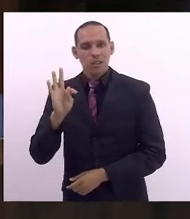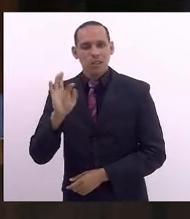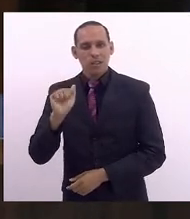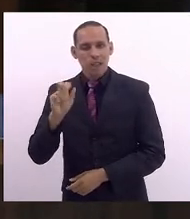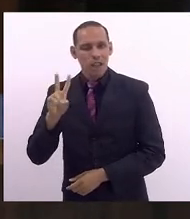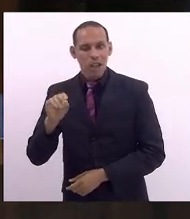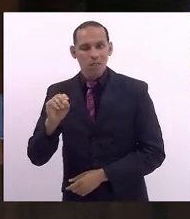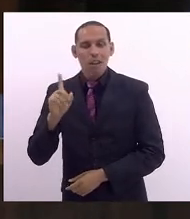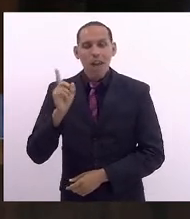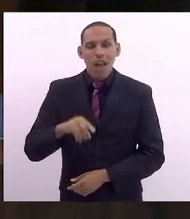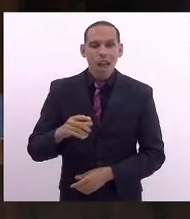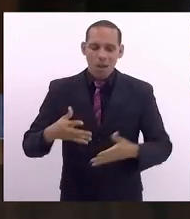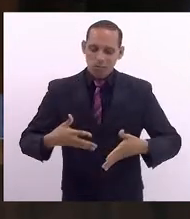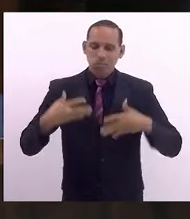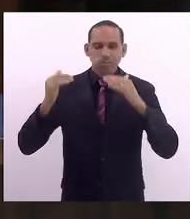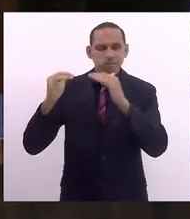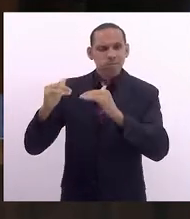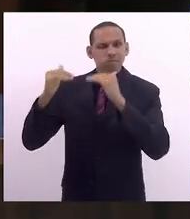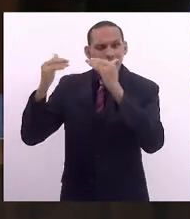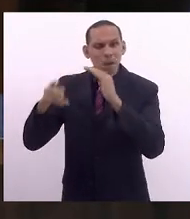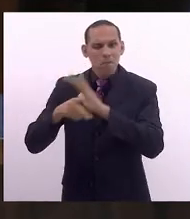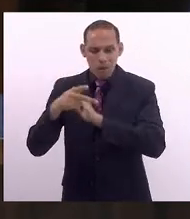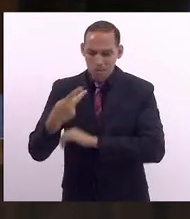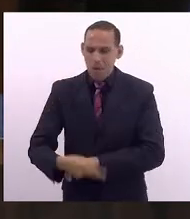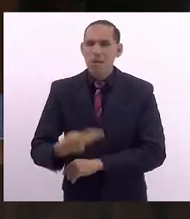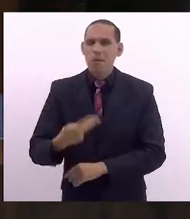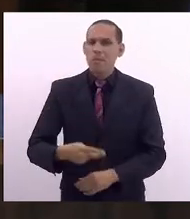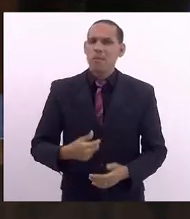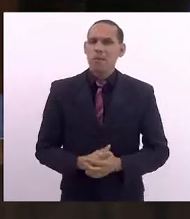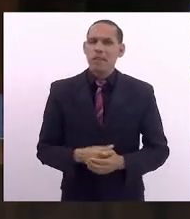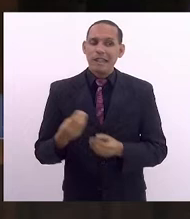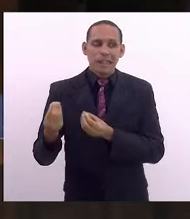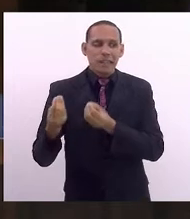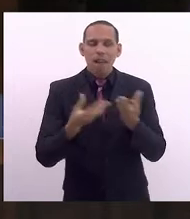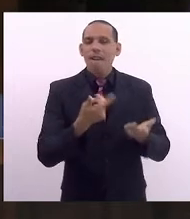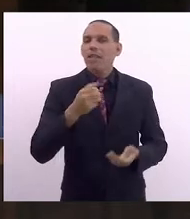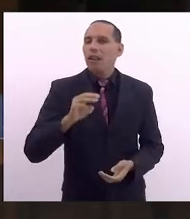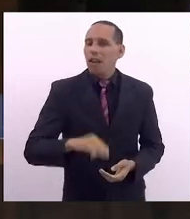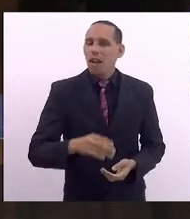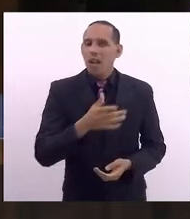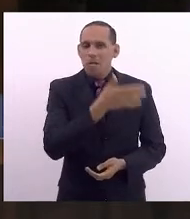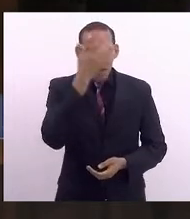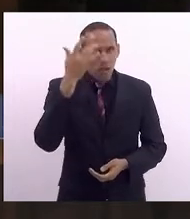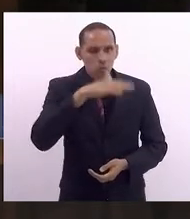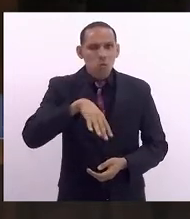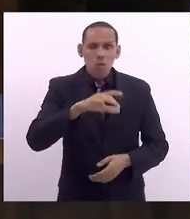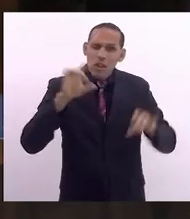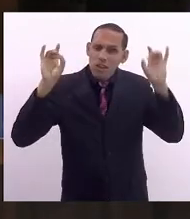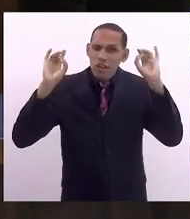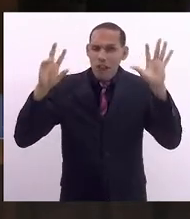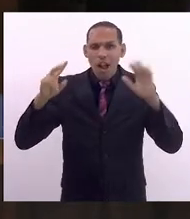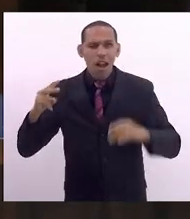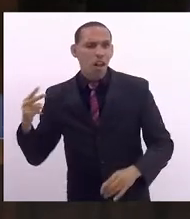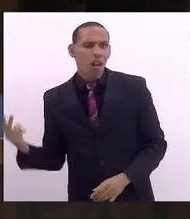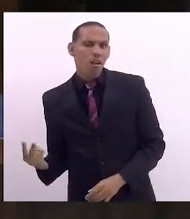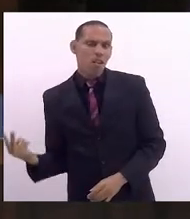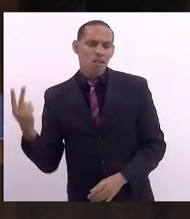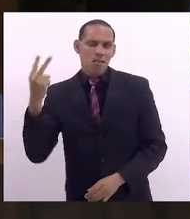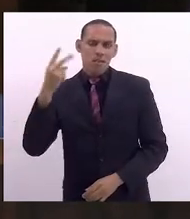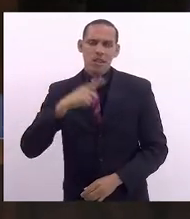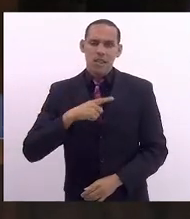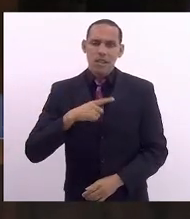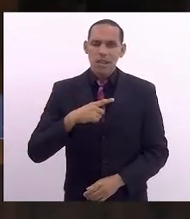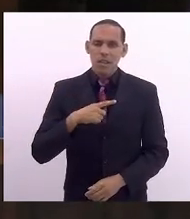mais alta honraria e comenda da casa. Ela é dada para aqueles que se destacam e valorizam, se valorizam